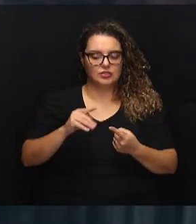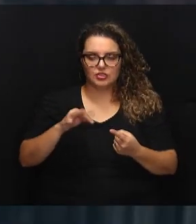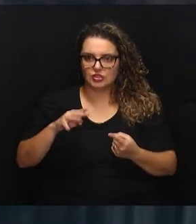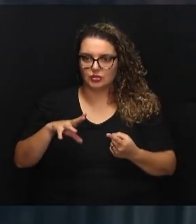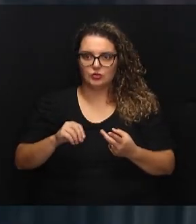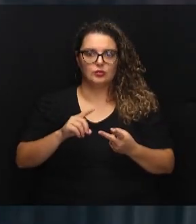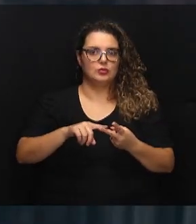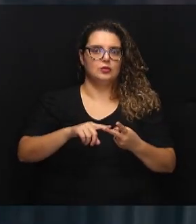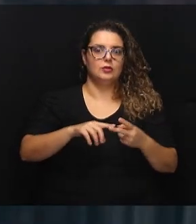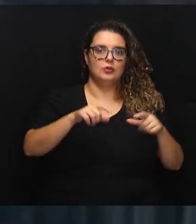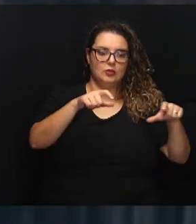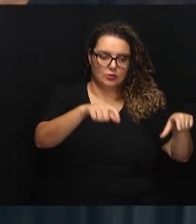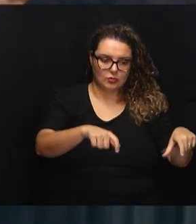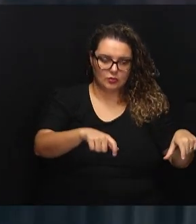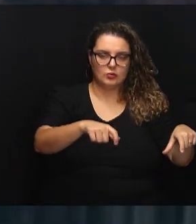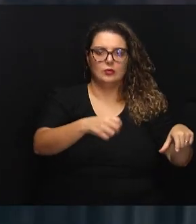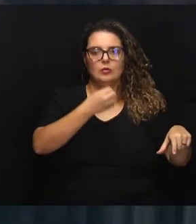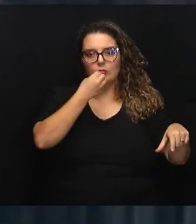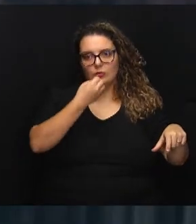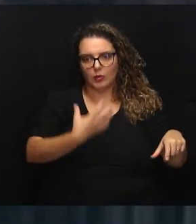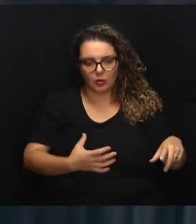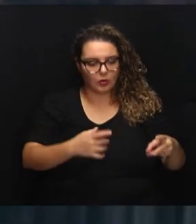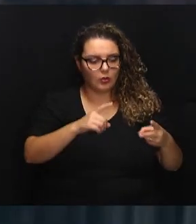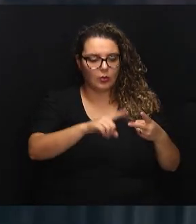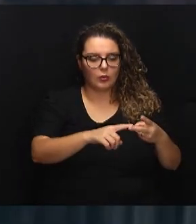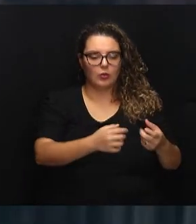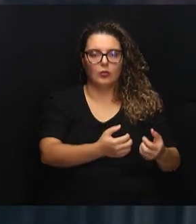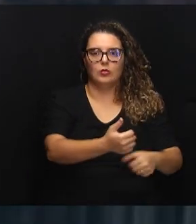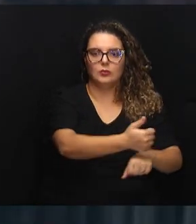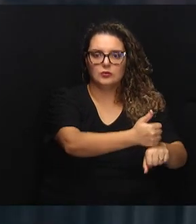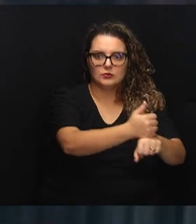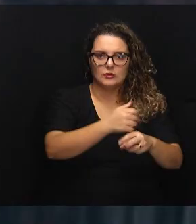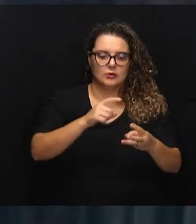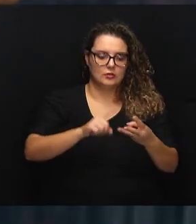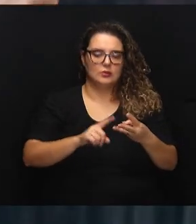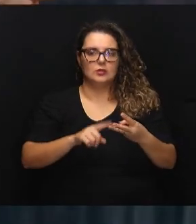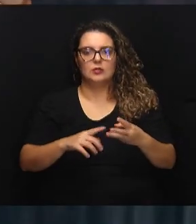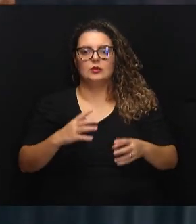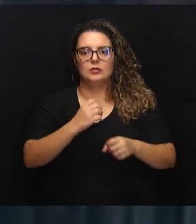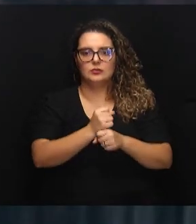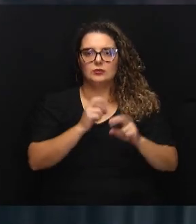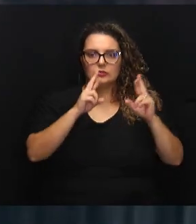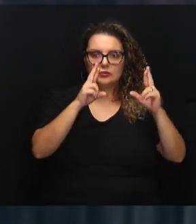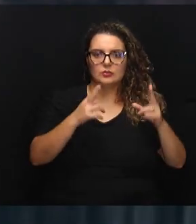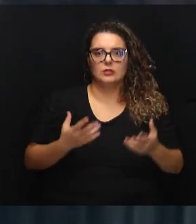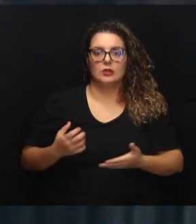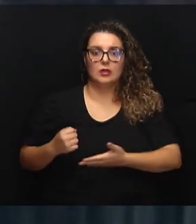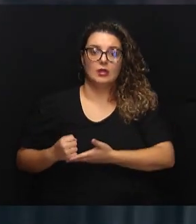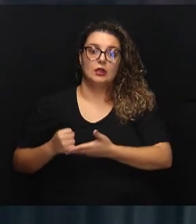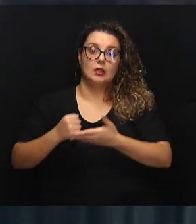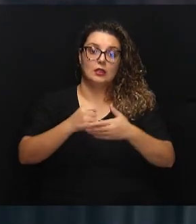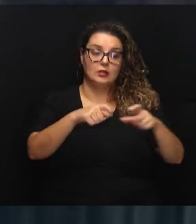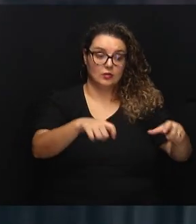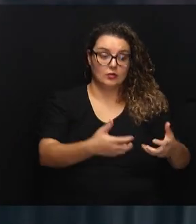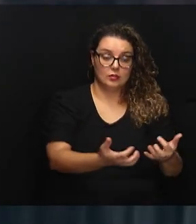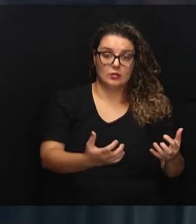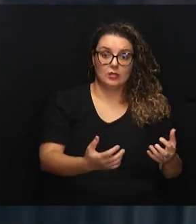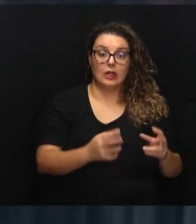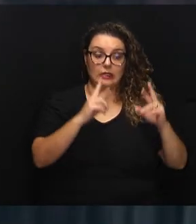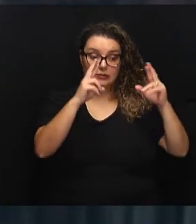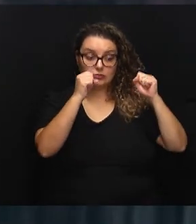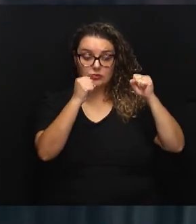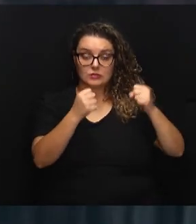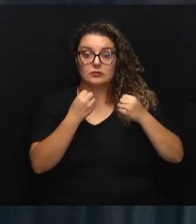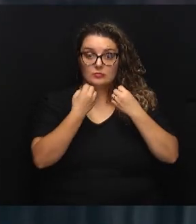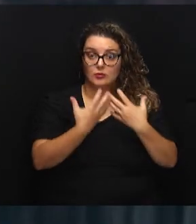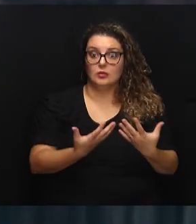time bom, aí junta a torcida, aí a criança quer ir no estádio, o pai leva para conhecer. São muitas coisas que